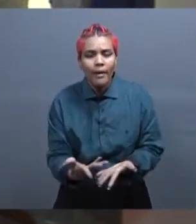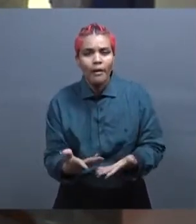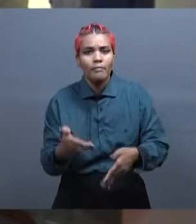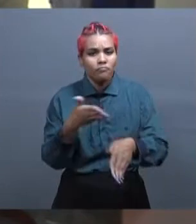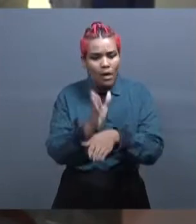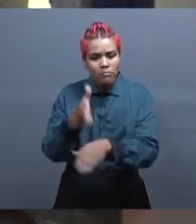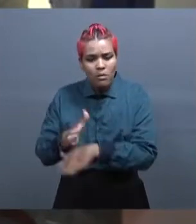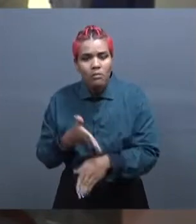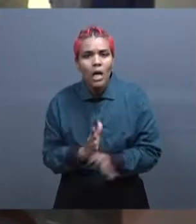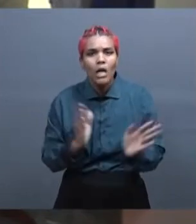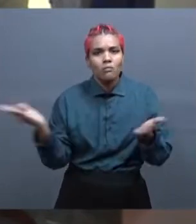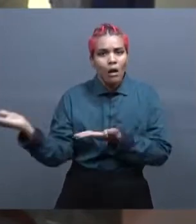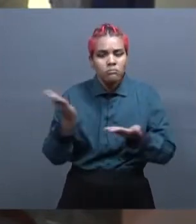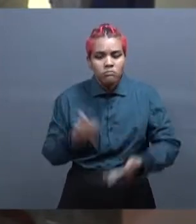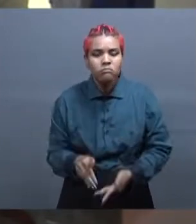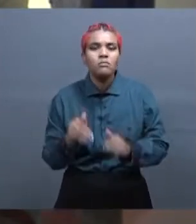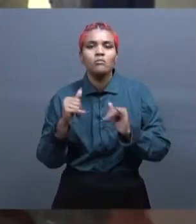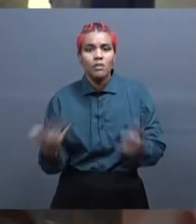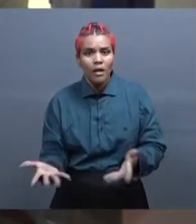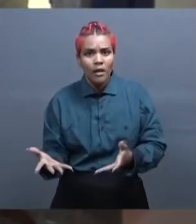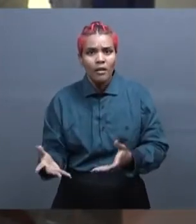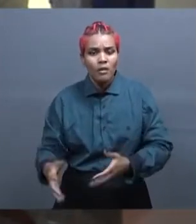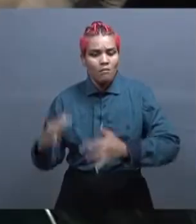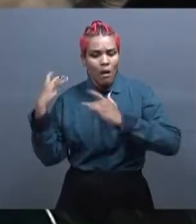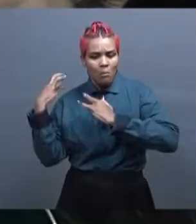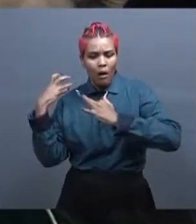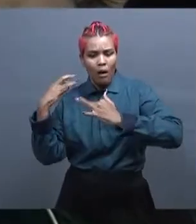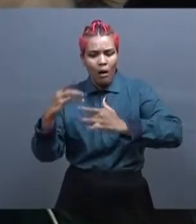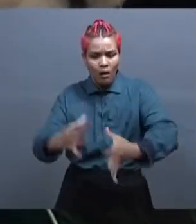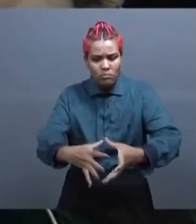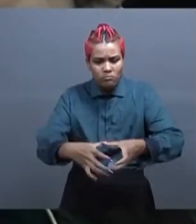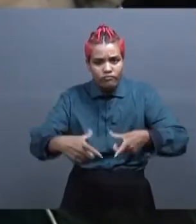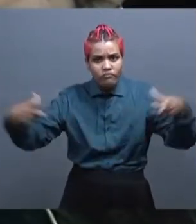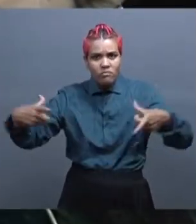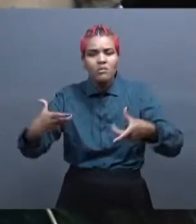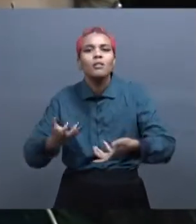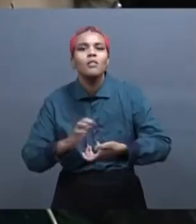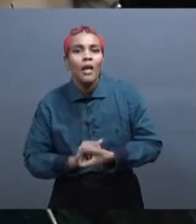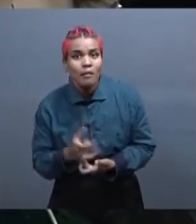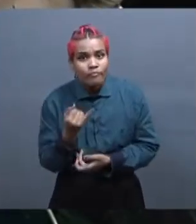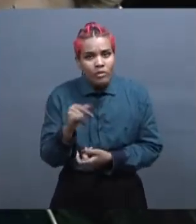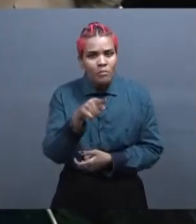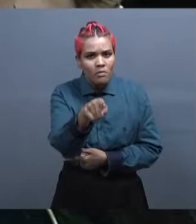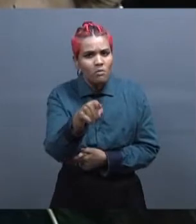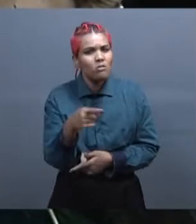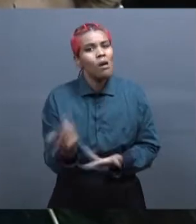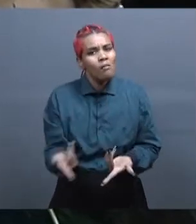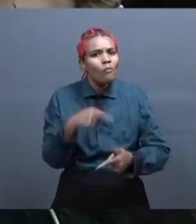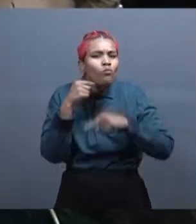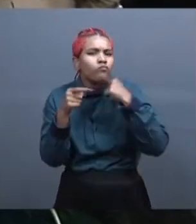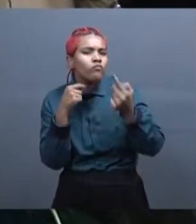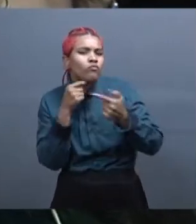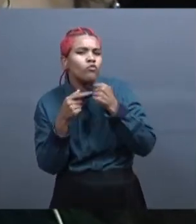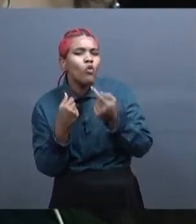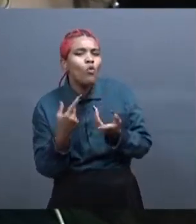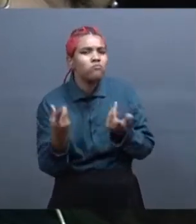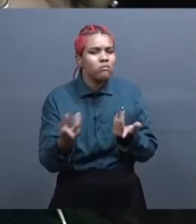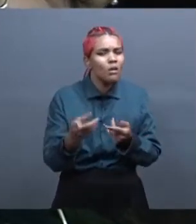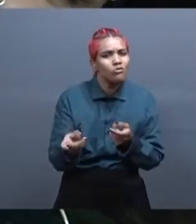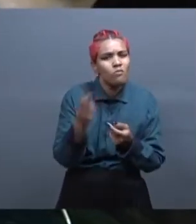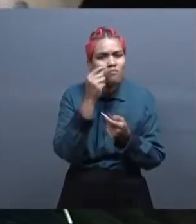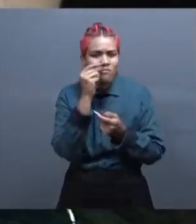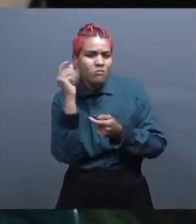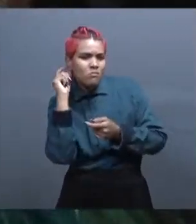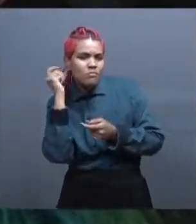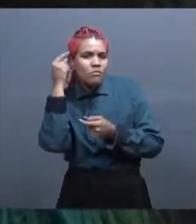nossa área de pouquinho em pouquinho ele ele vem crescendo e se pra você ainda existem dúvidas em colocar um piso e no corpo a